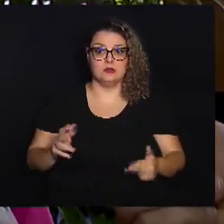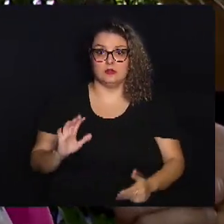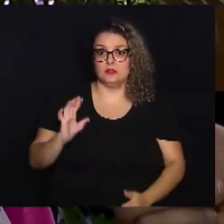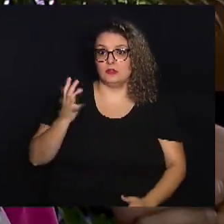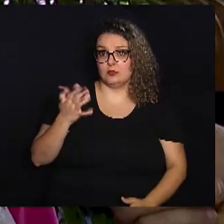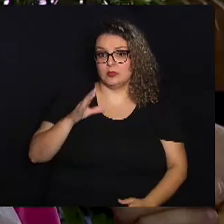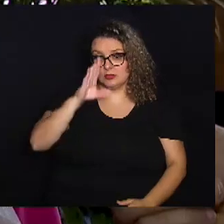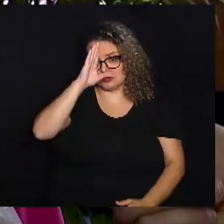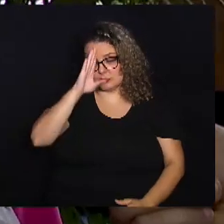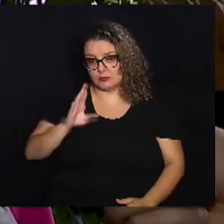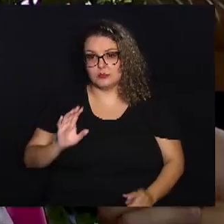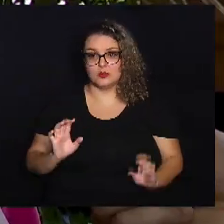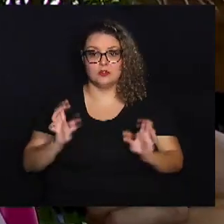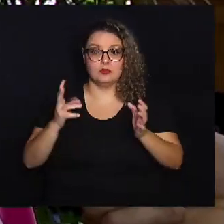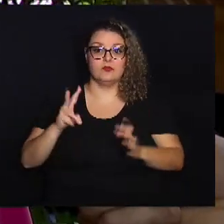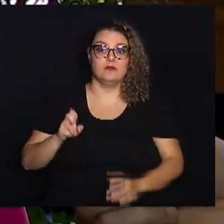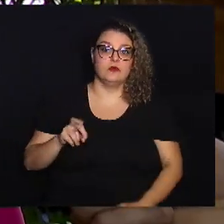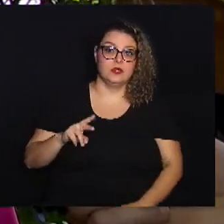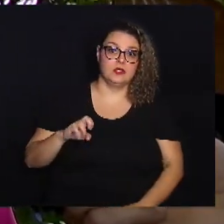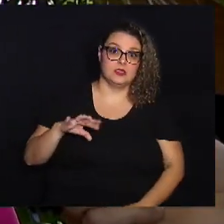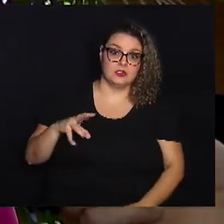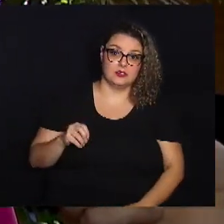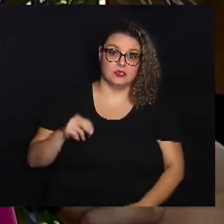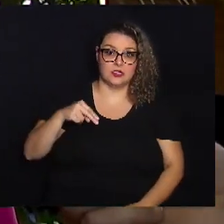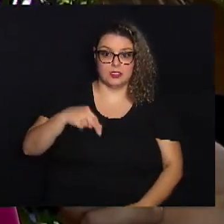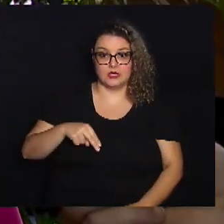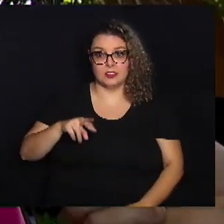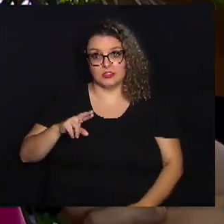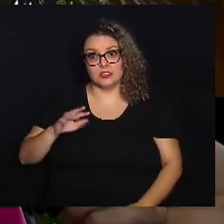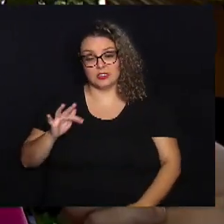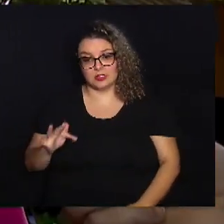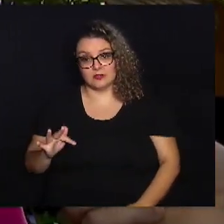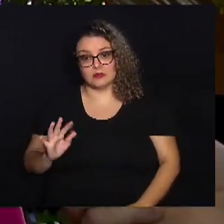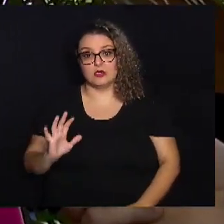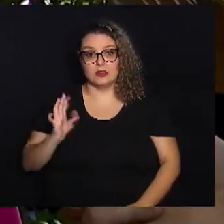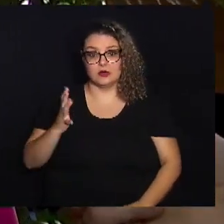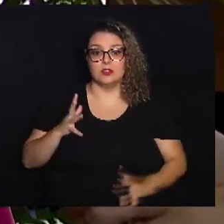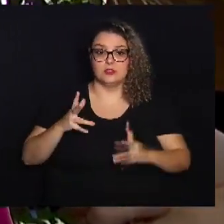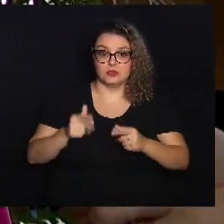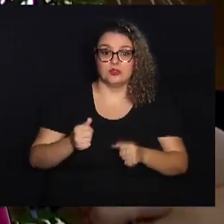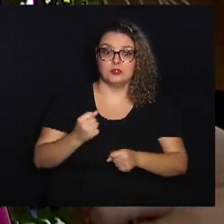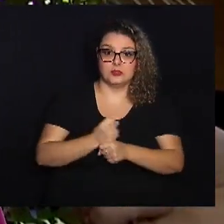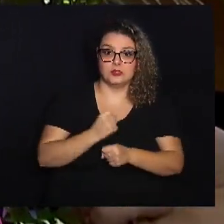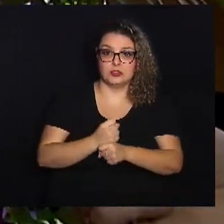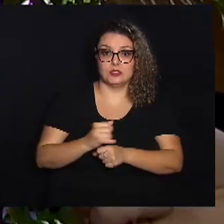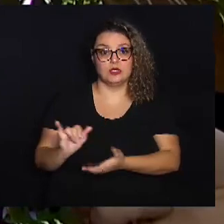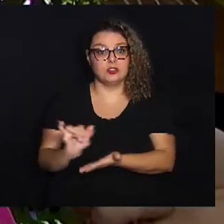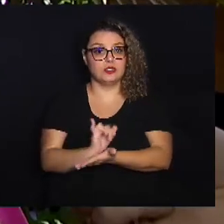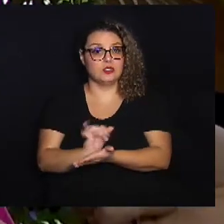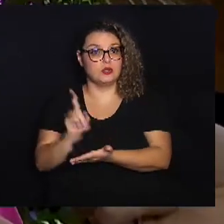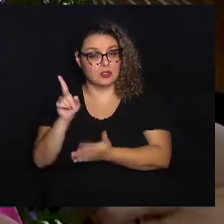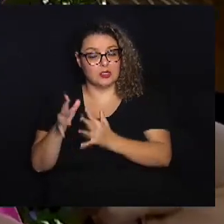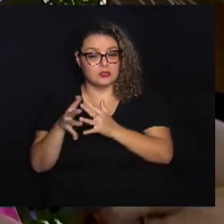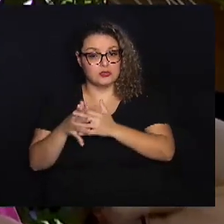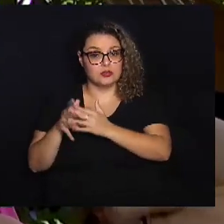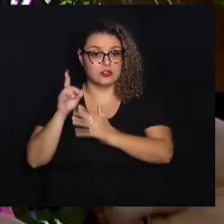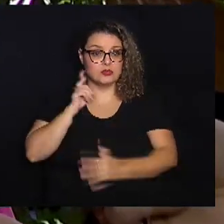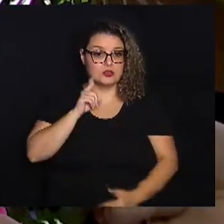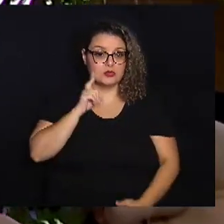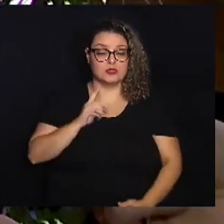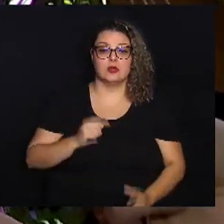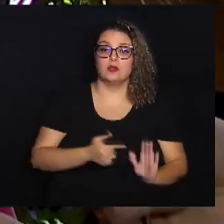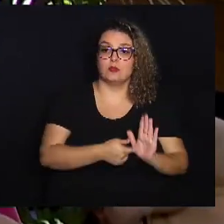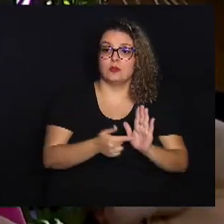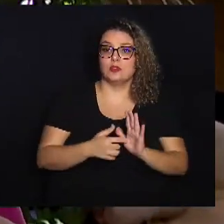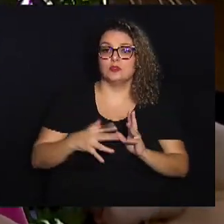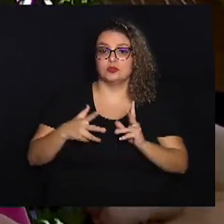principal evento de varejo é a NRF, que é um evento que acontece todo ano em Nova York, e ele mostra todas as tendências de